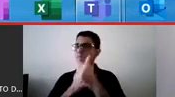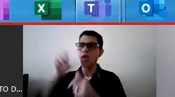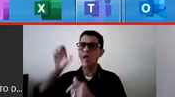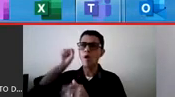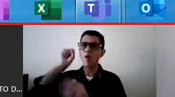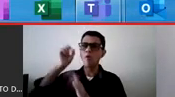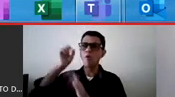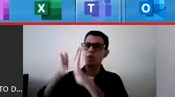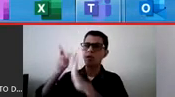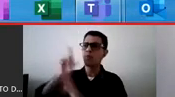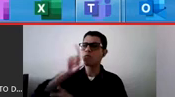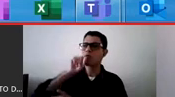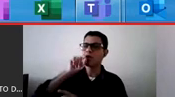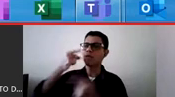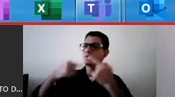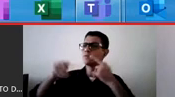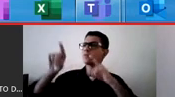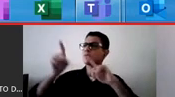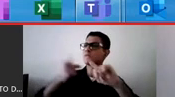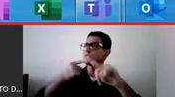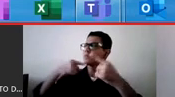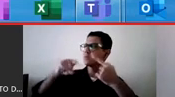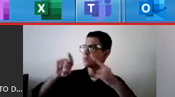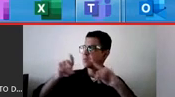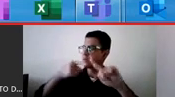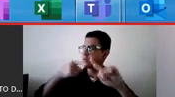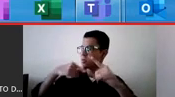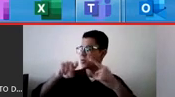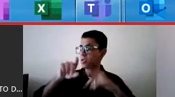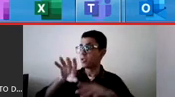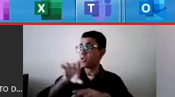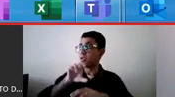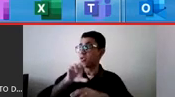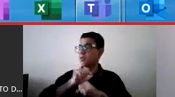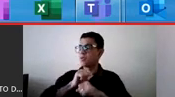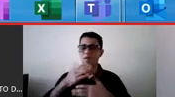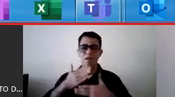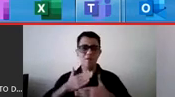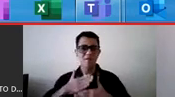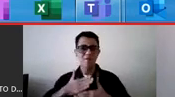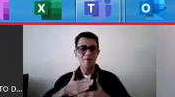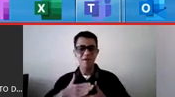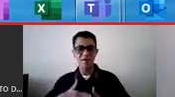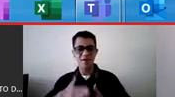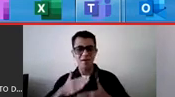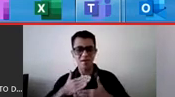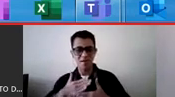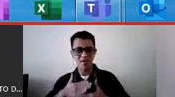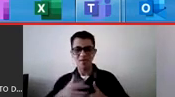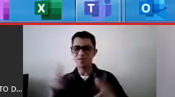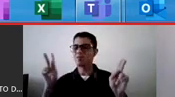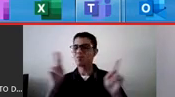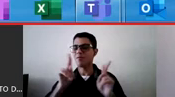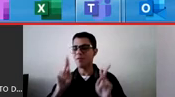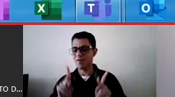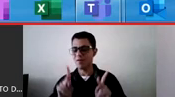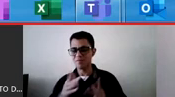pássaros cantar, eu ouvi o canto dos pássaros. Isso, vamos dizer, seria minha meditação. Mas cada um pode encontrar a sua forma